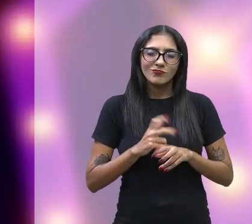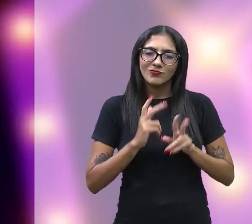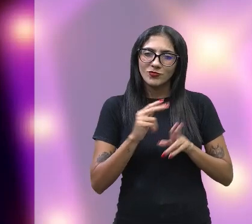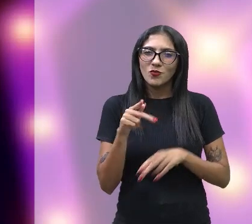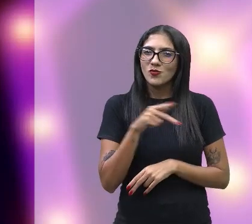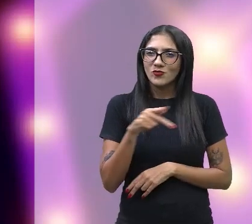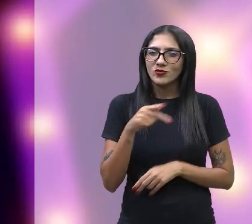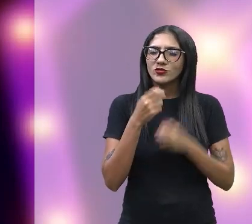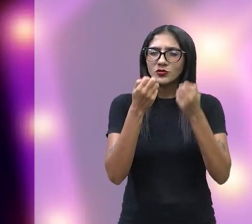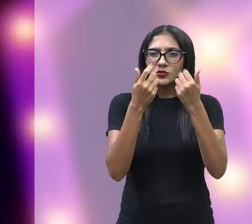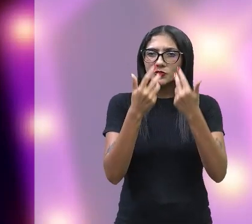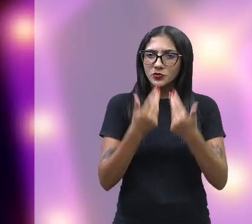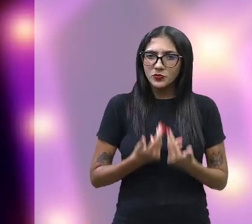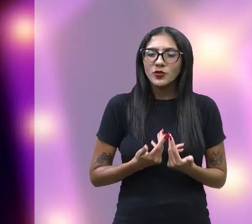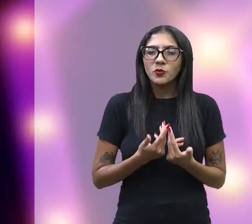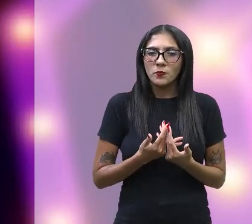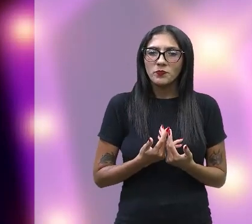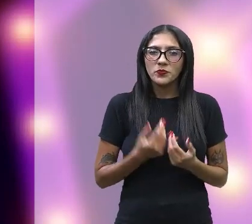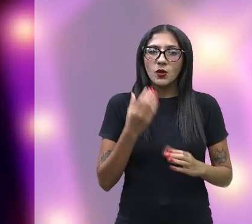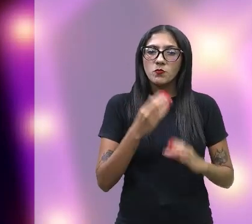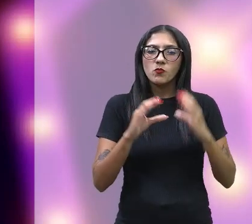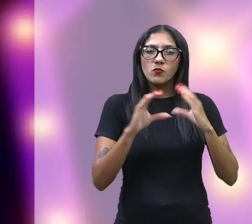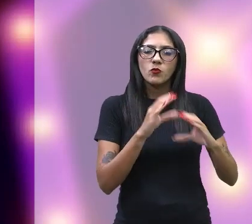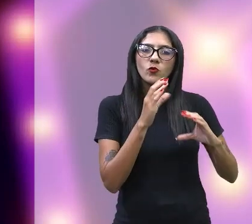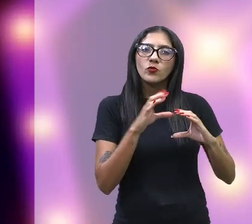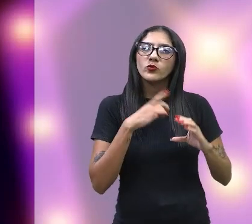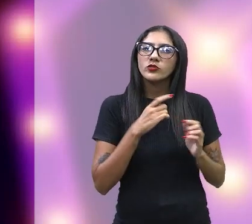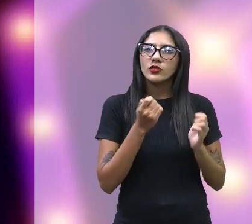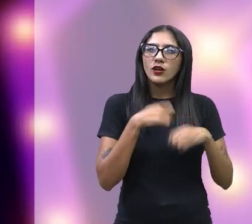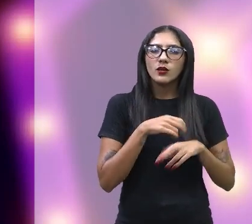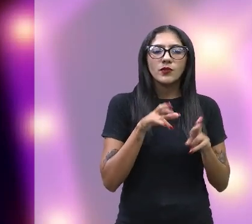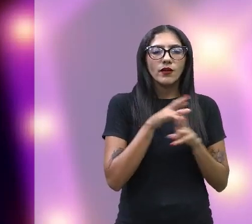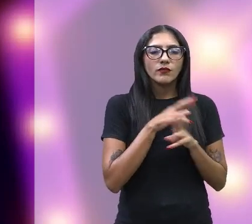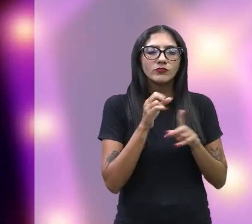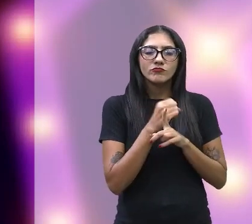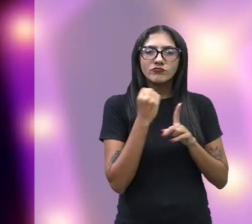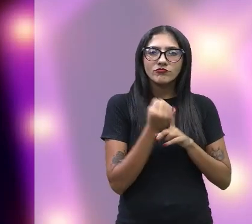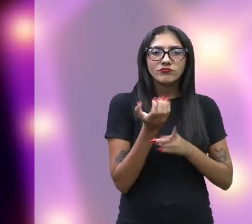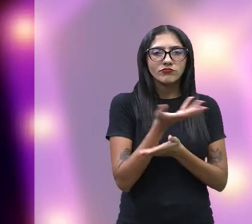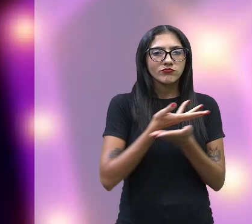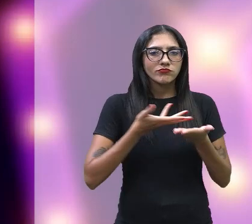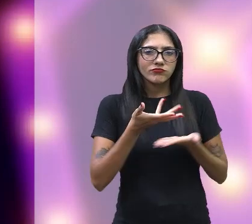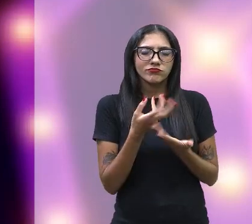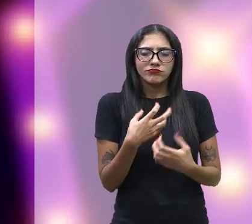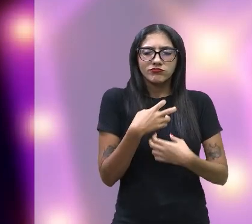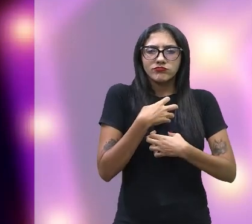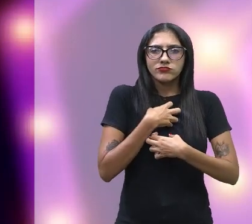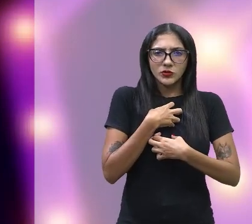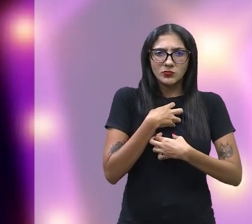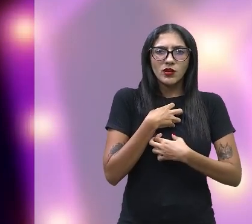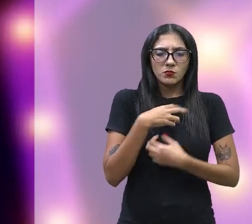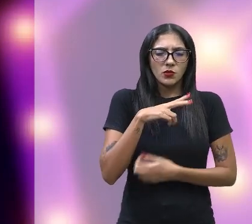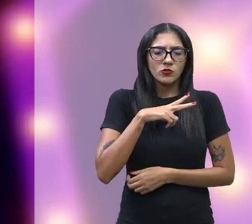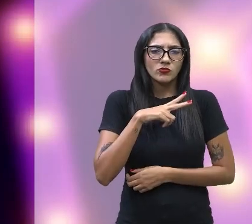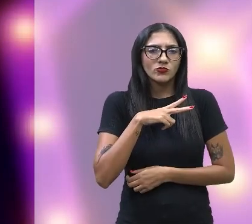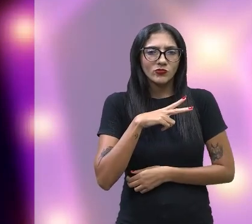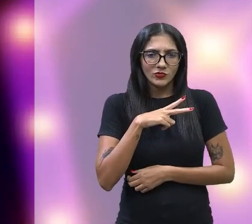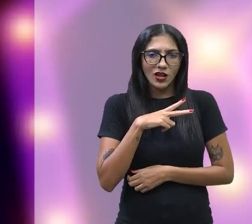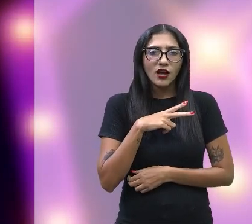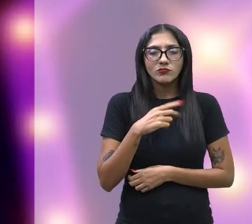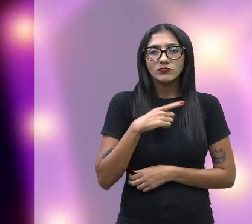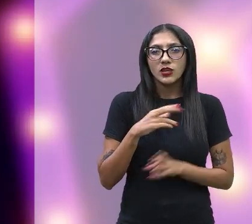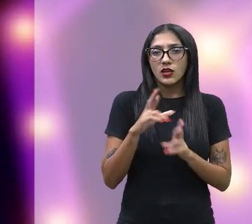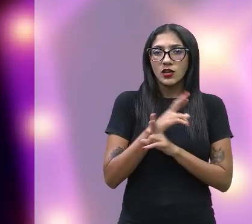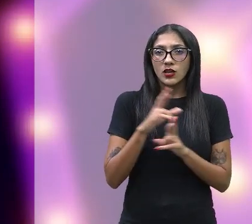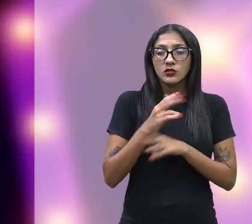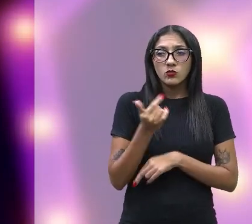pelo professor Dário, a música ela é socializante. Ela mexe conosco, ela nos